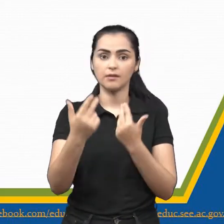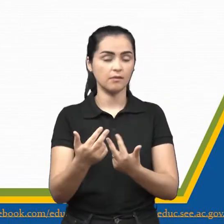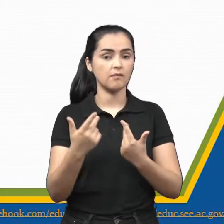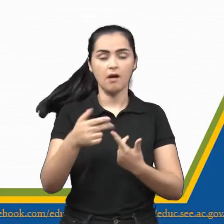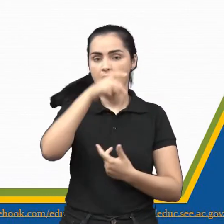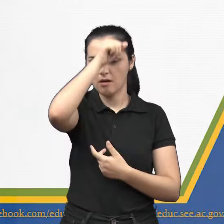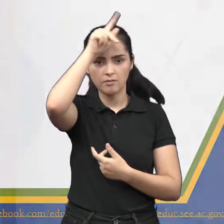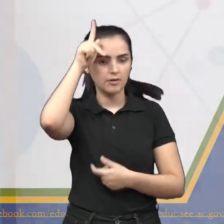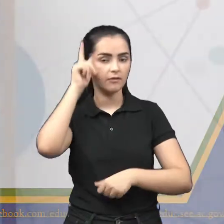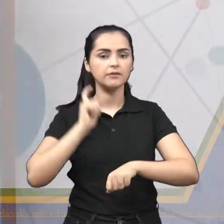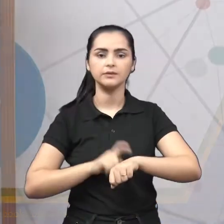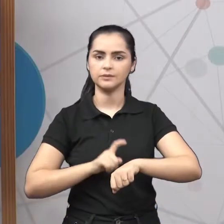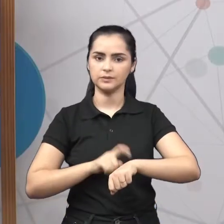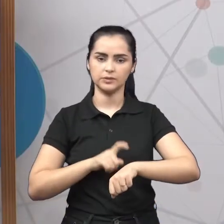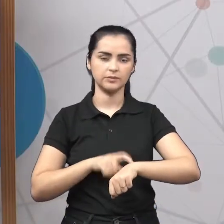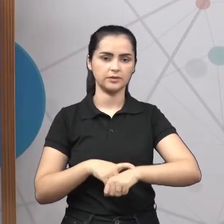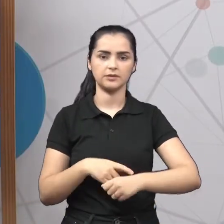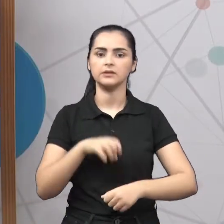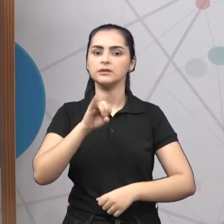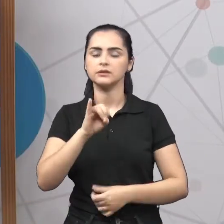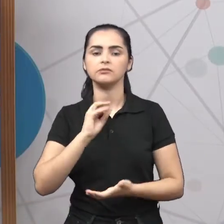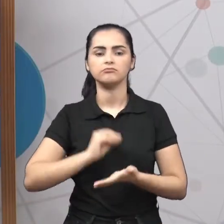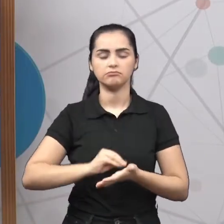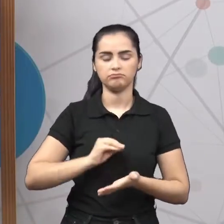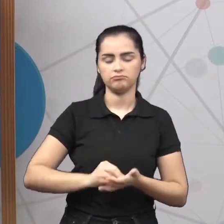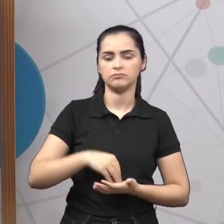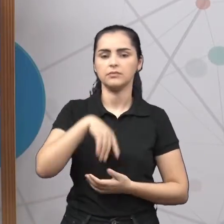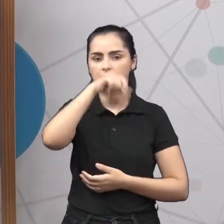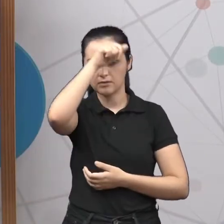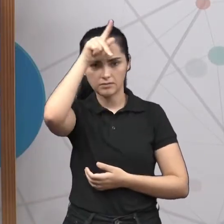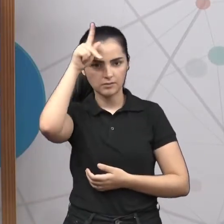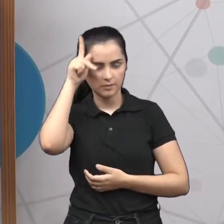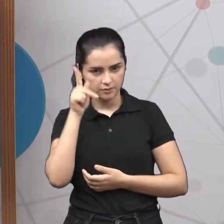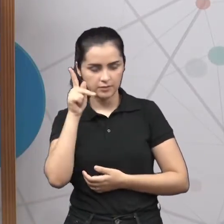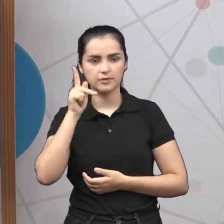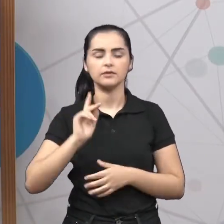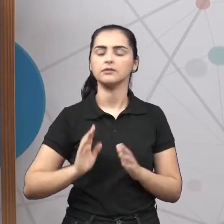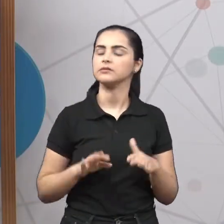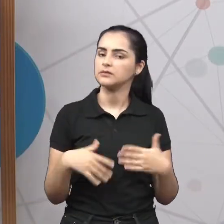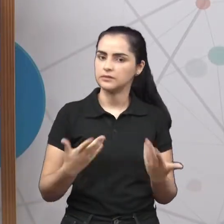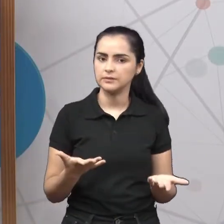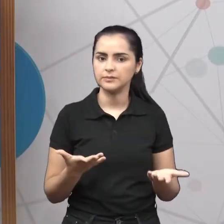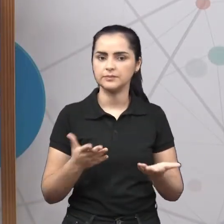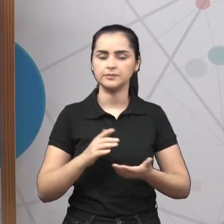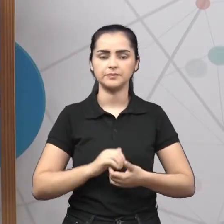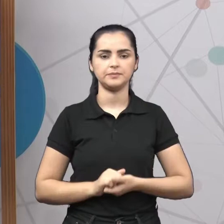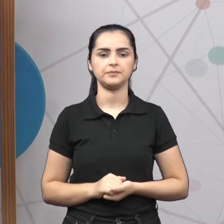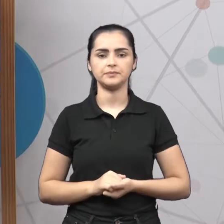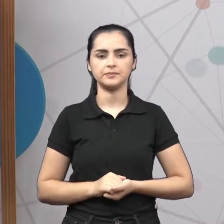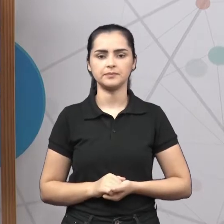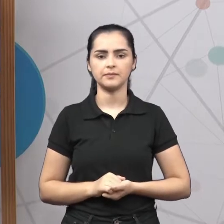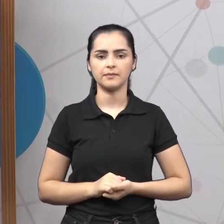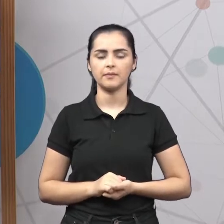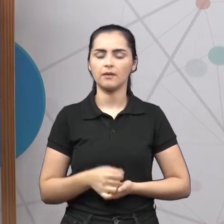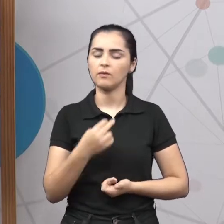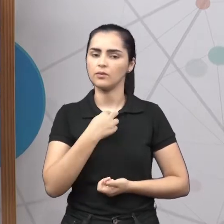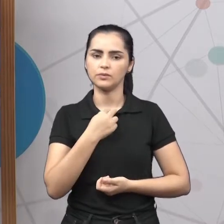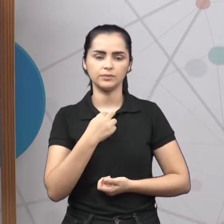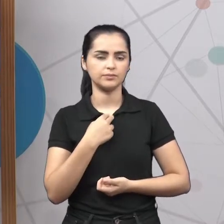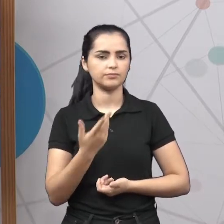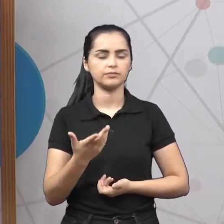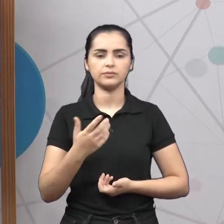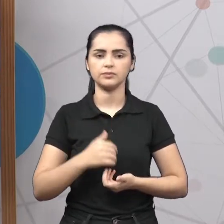momento, na falta e na ocasião na qual a prefeita não